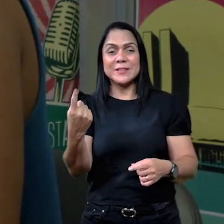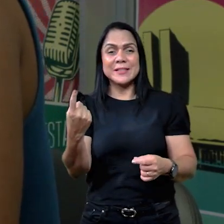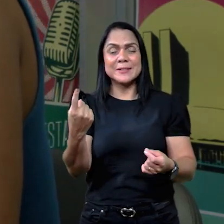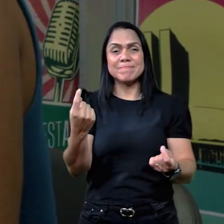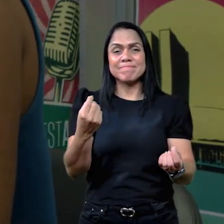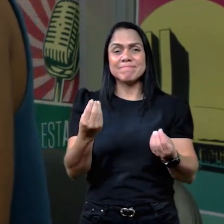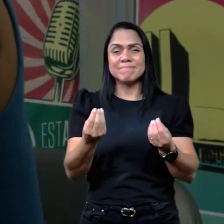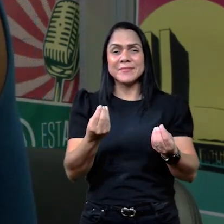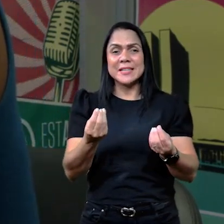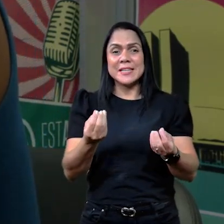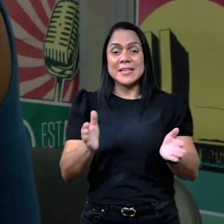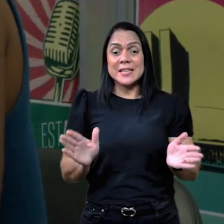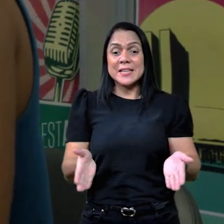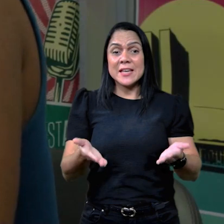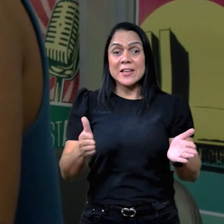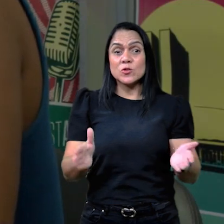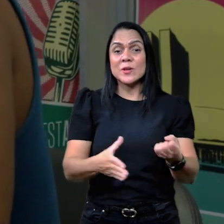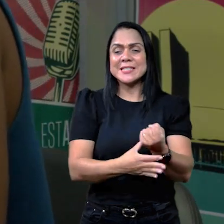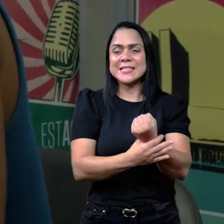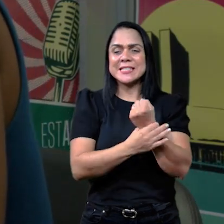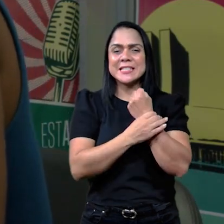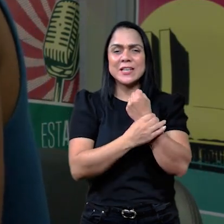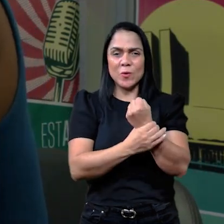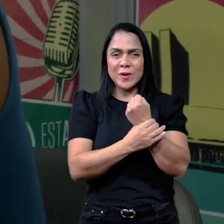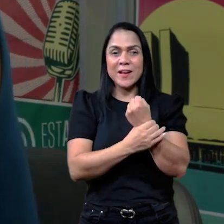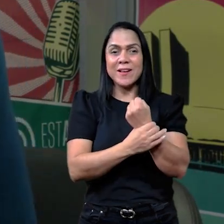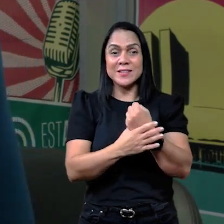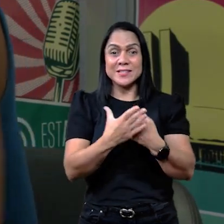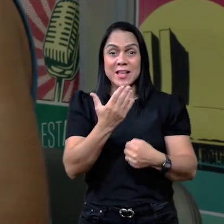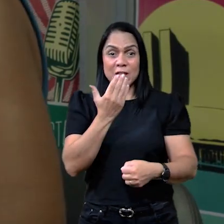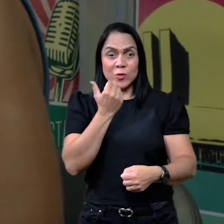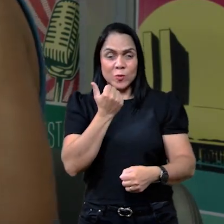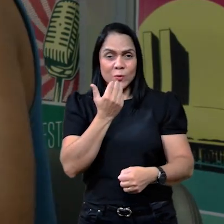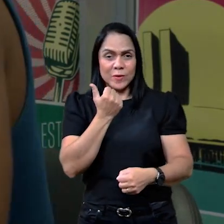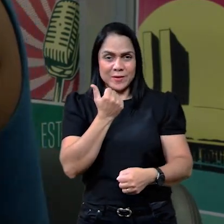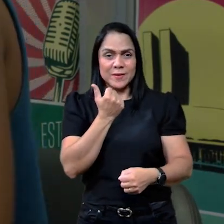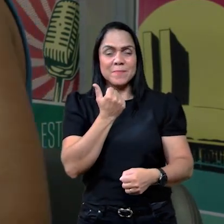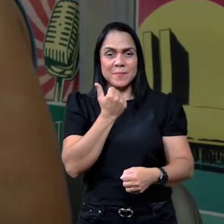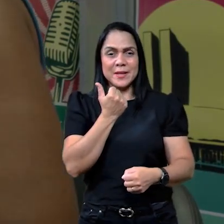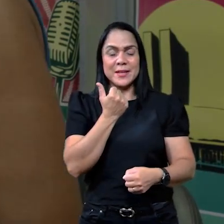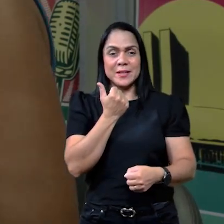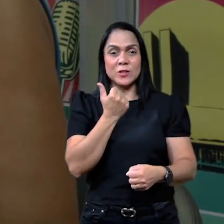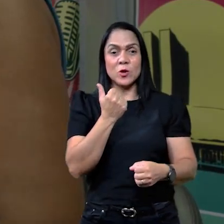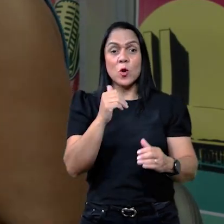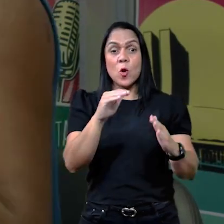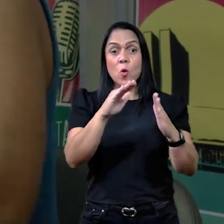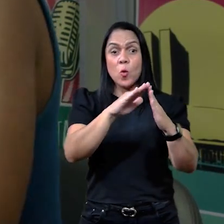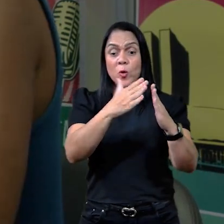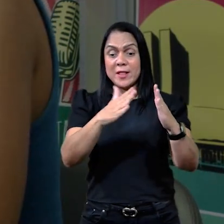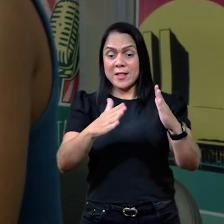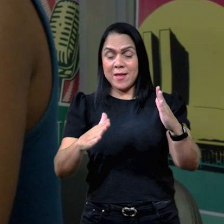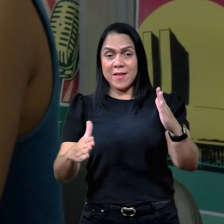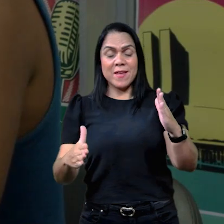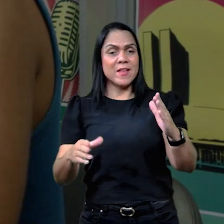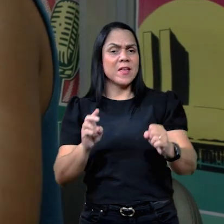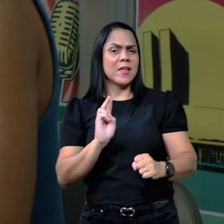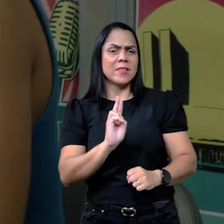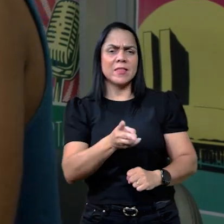essa promoção da segurança alimentar. Todos os terreiros sempre alimentaram, né, as suas